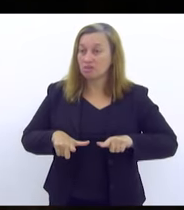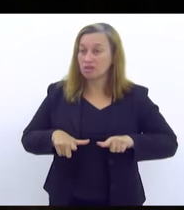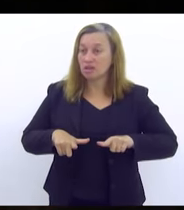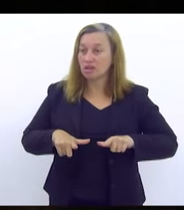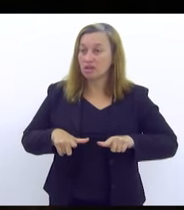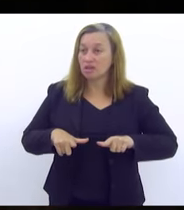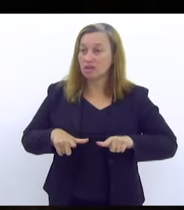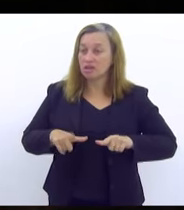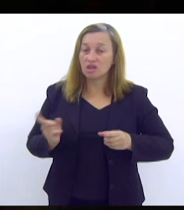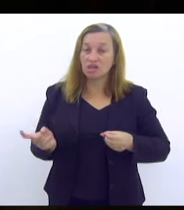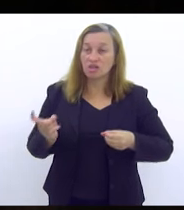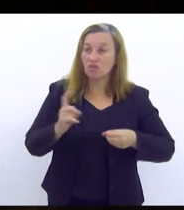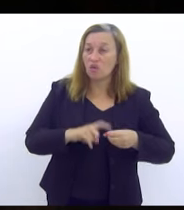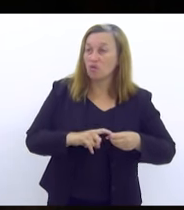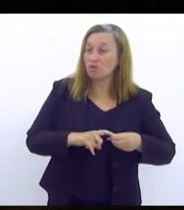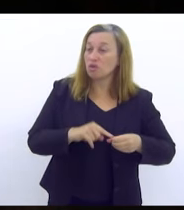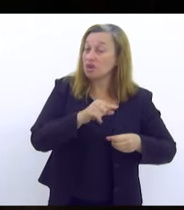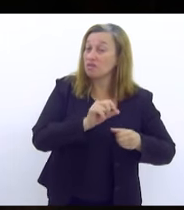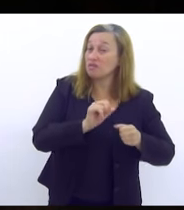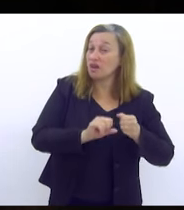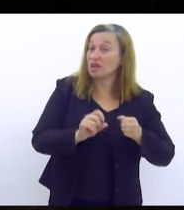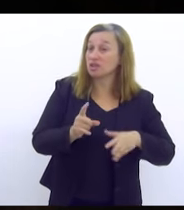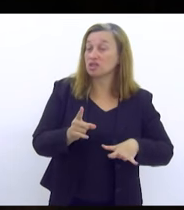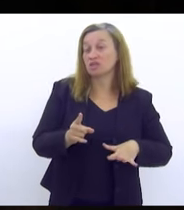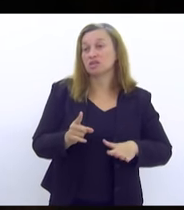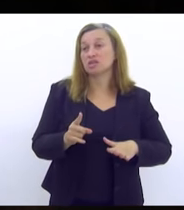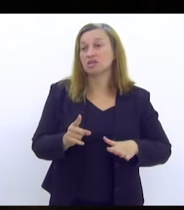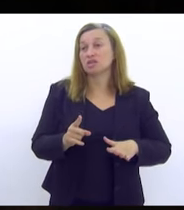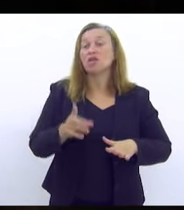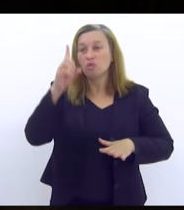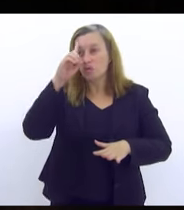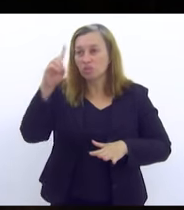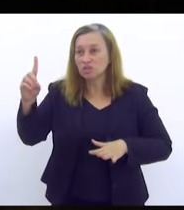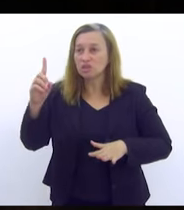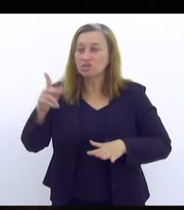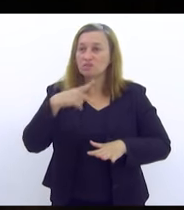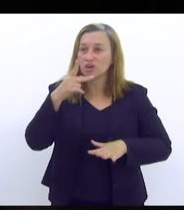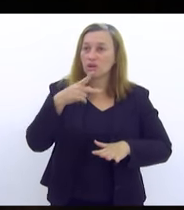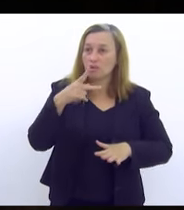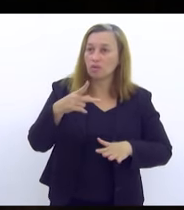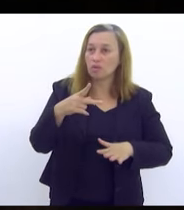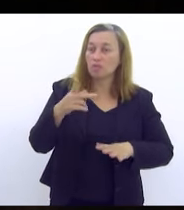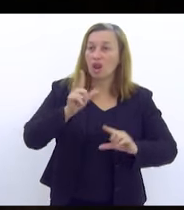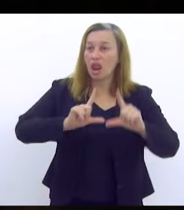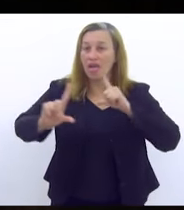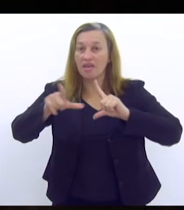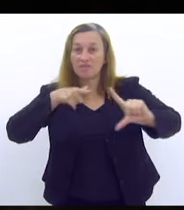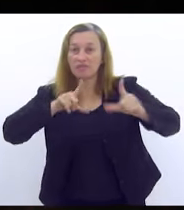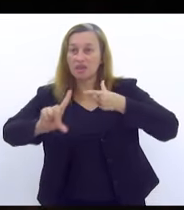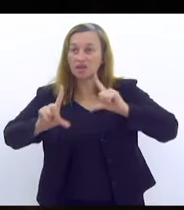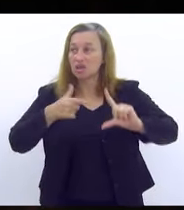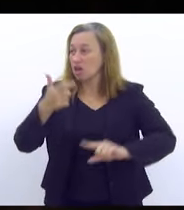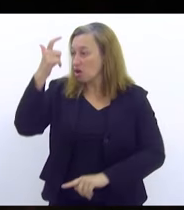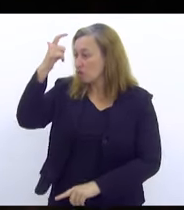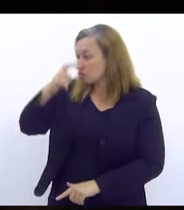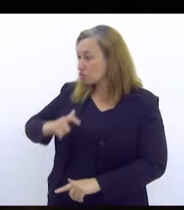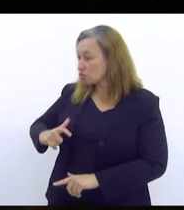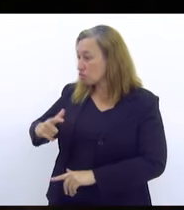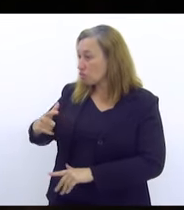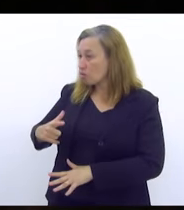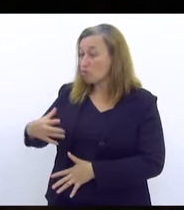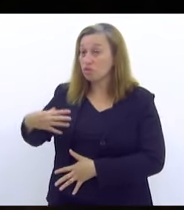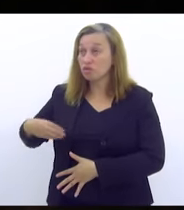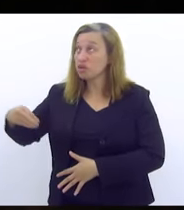retribuir o que é feito. Como Deus falou para a tribo de Levi: eu sou a herança, para as